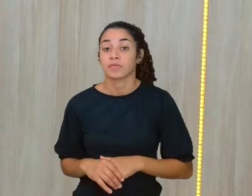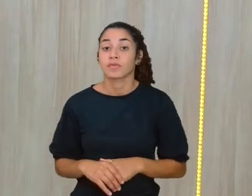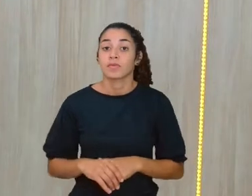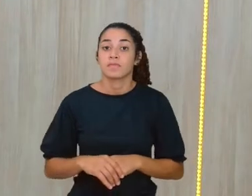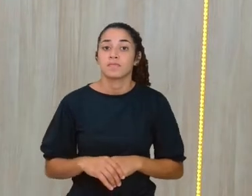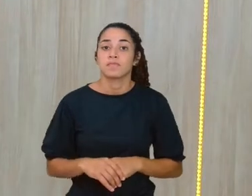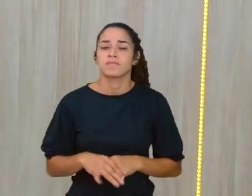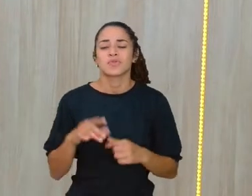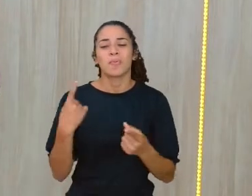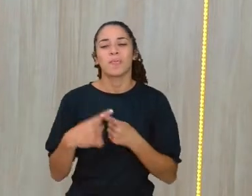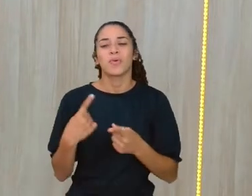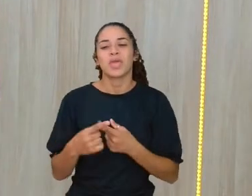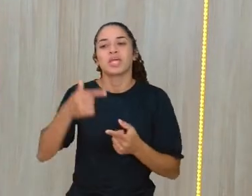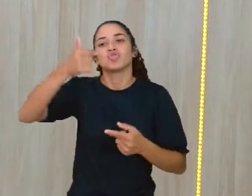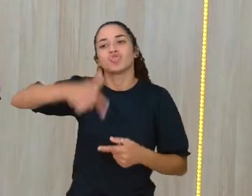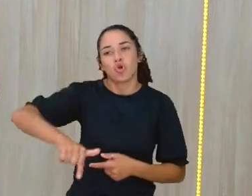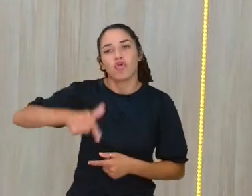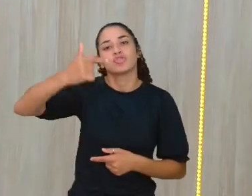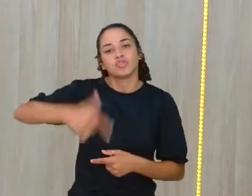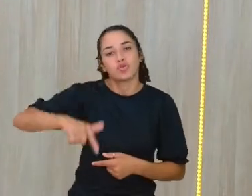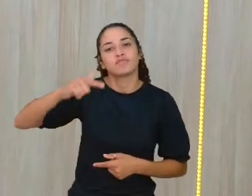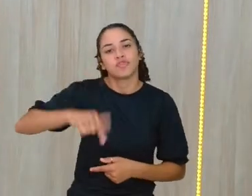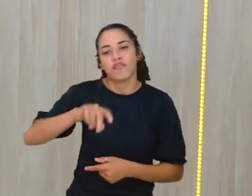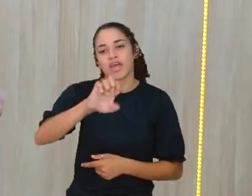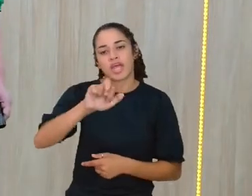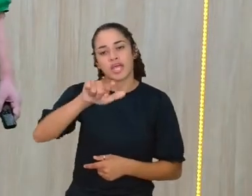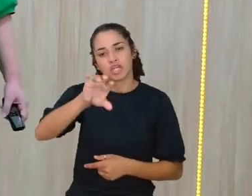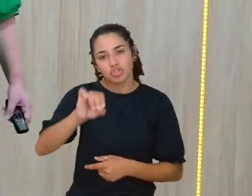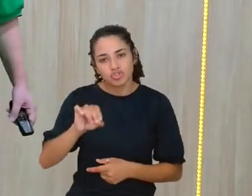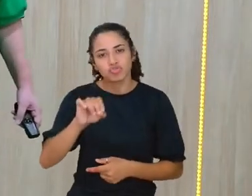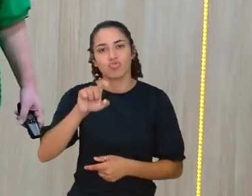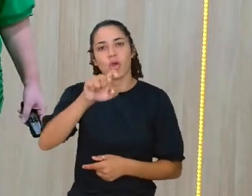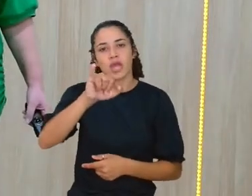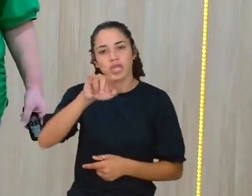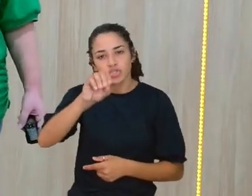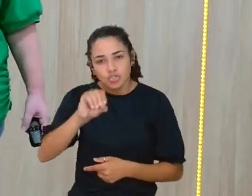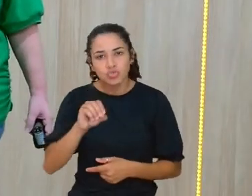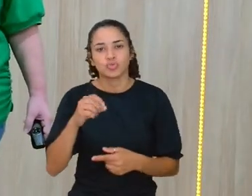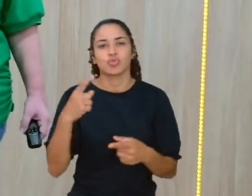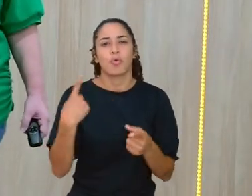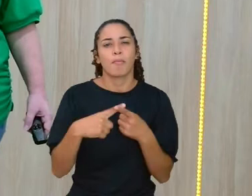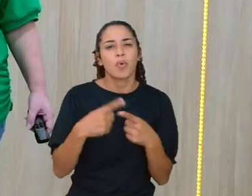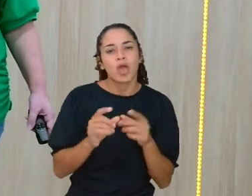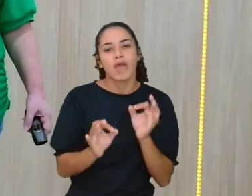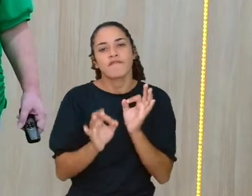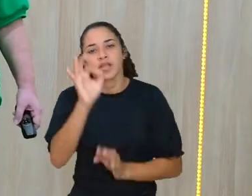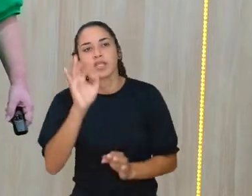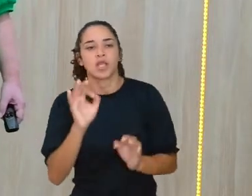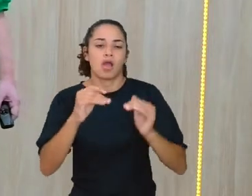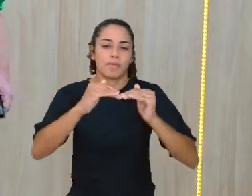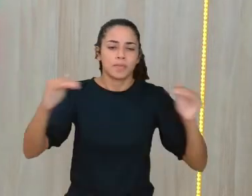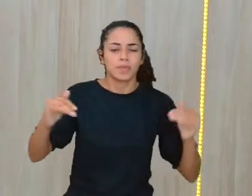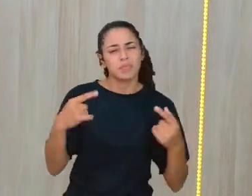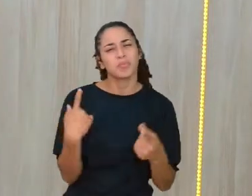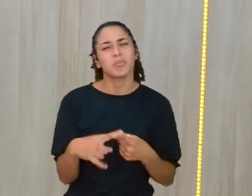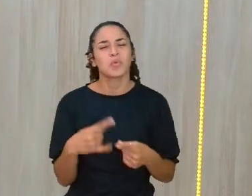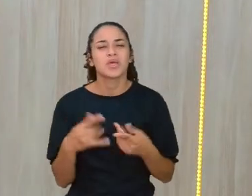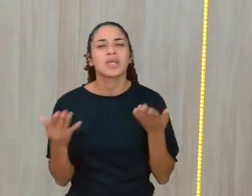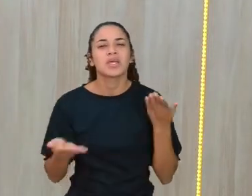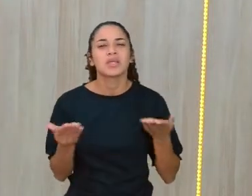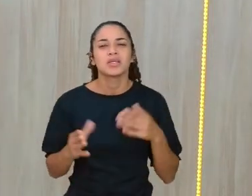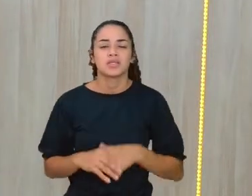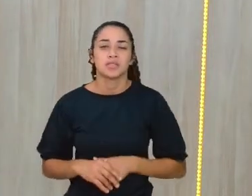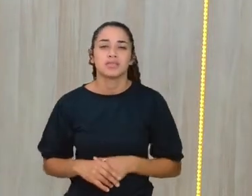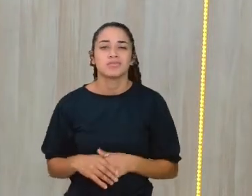que a senhora fica repetindo que é eixo da ordenada, eixo da abscissa, eixo vertical, eixo horizontal? Porque,